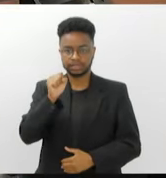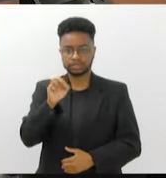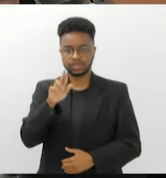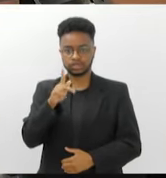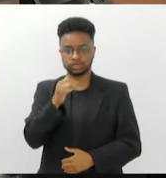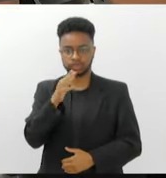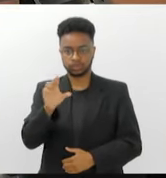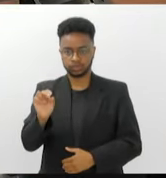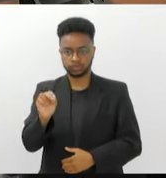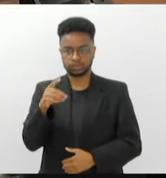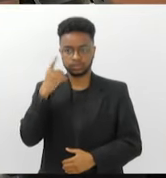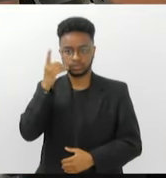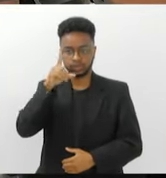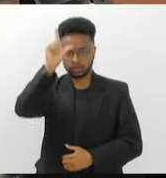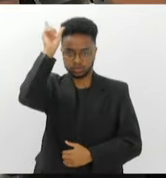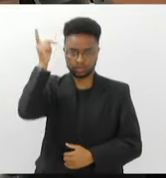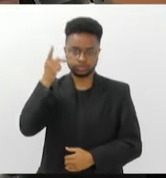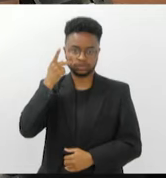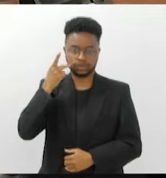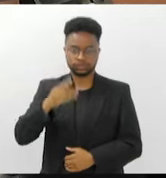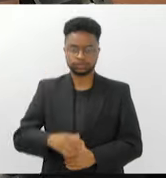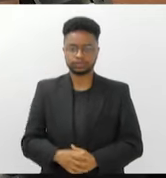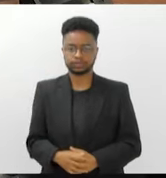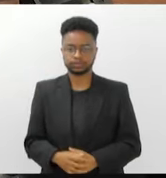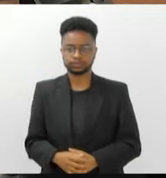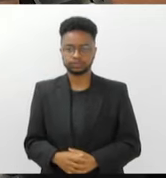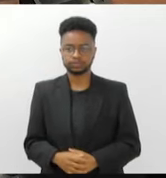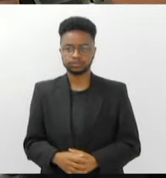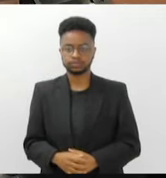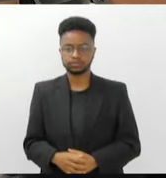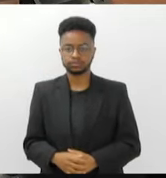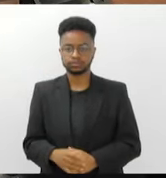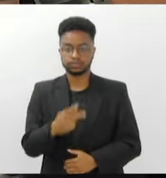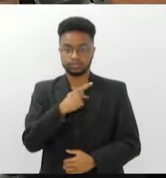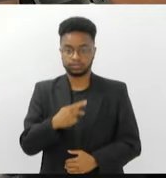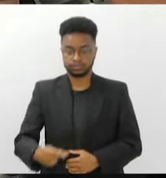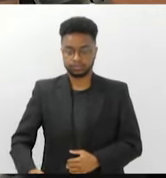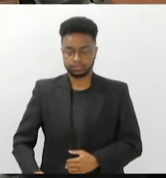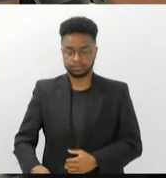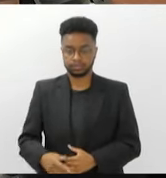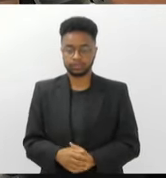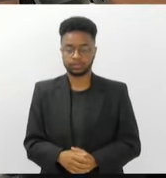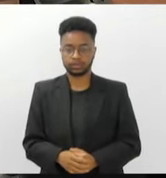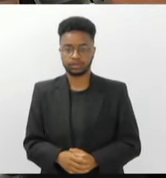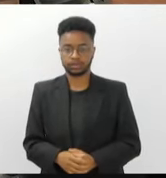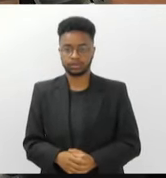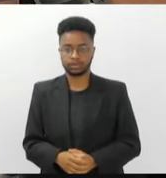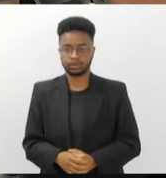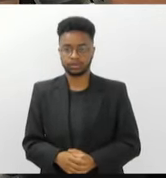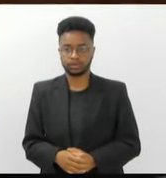Serginho, deputado Luiz Paulo, por gentileza. Senhor presidente, PL